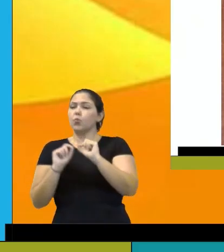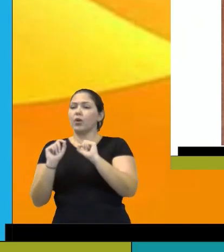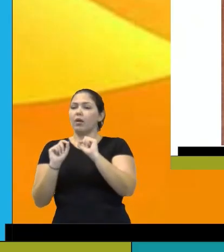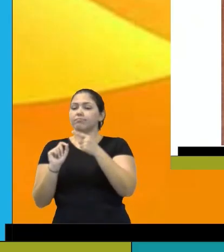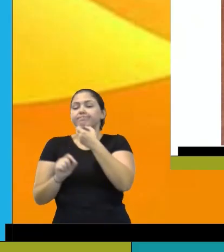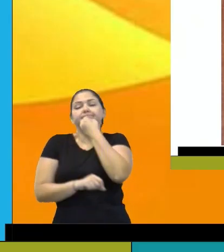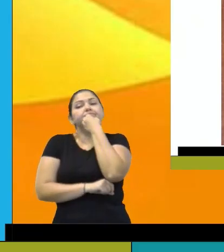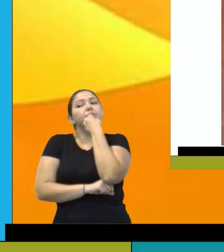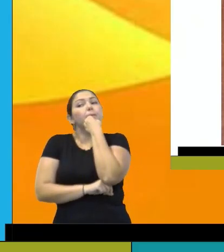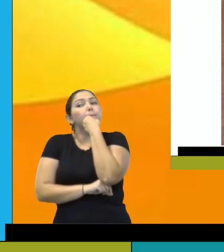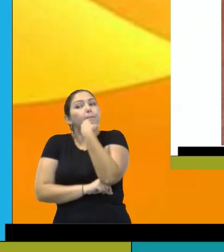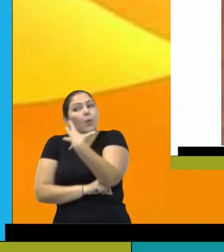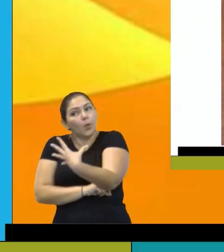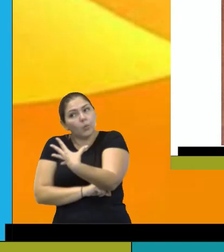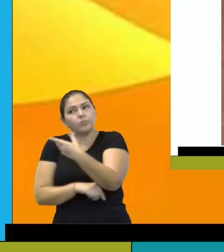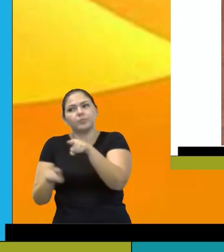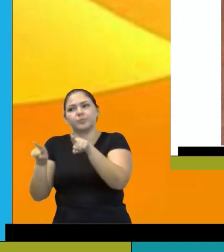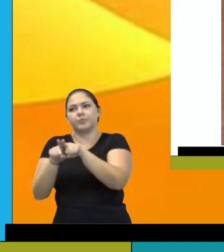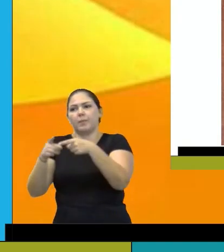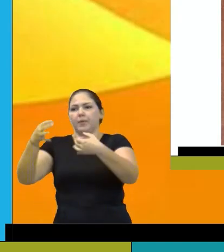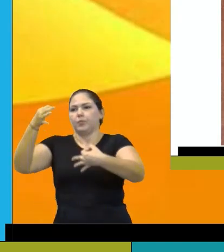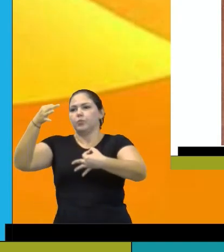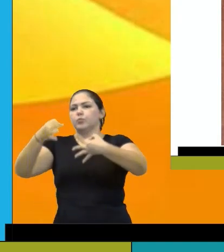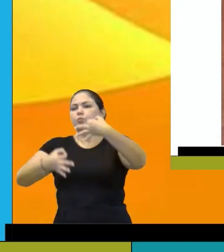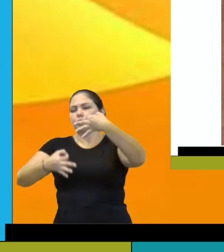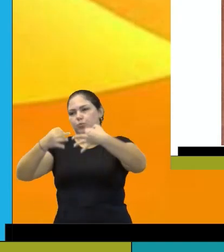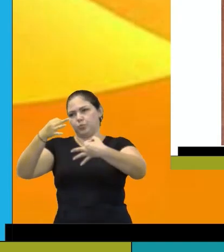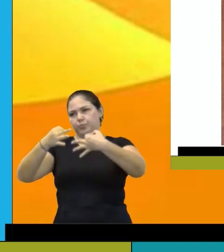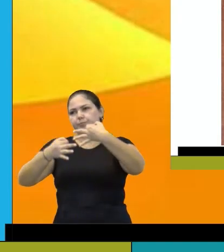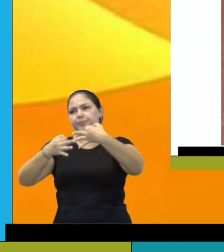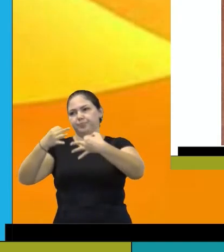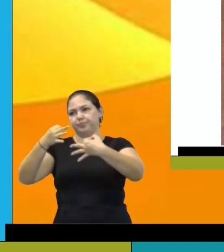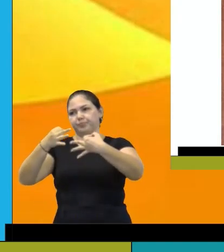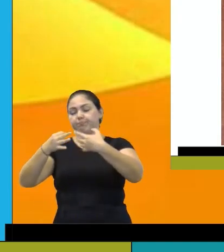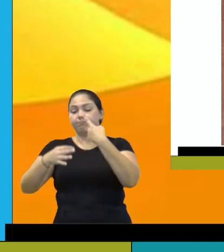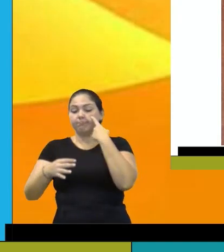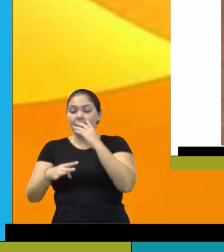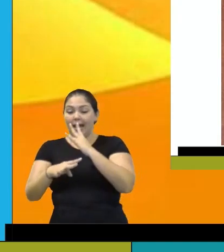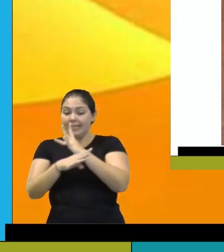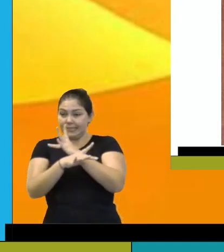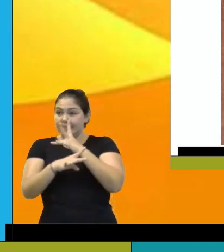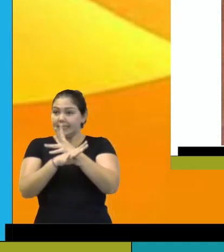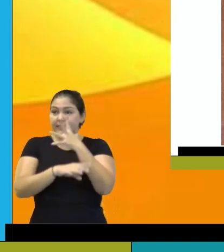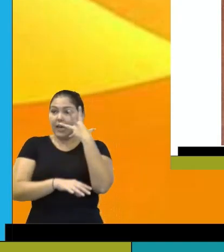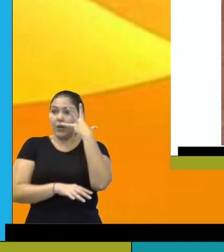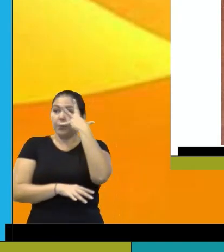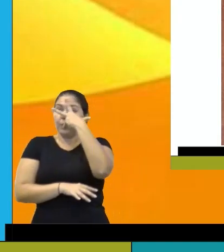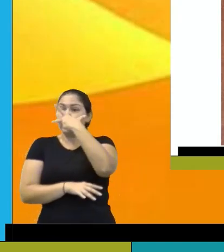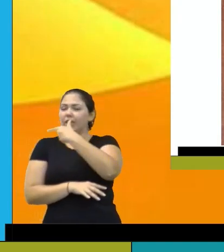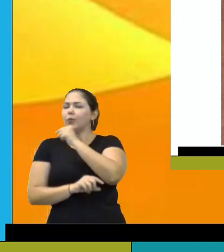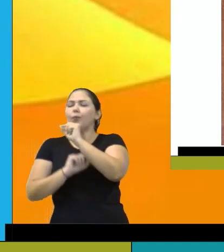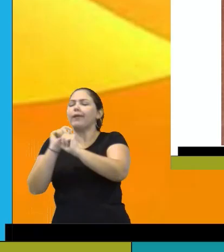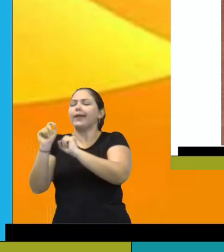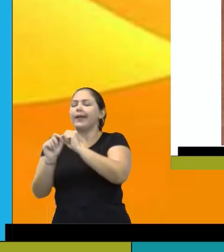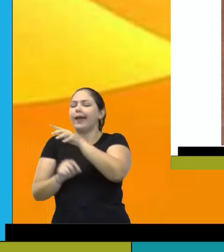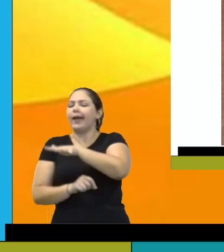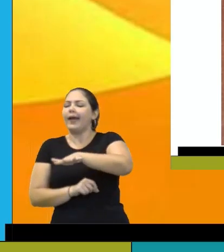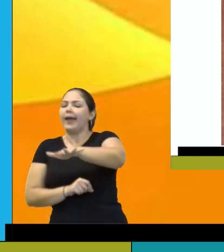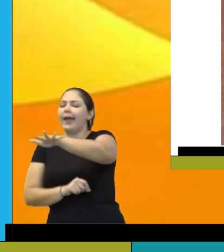é aquilo que é justo. A cidade bela para Platão, portanto, ela é, na verdade, uma representação